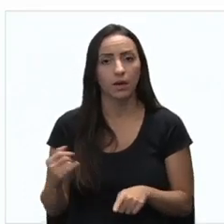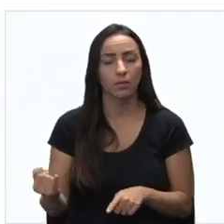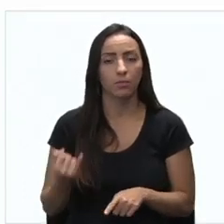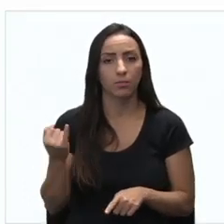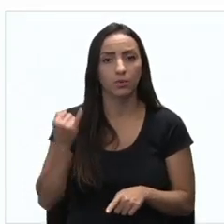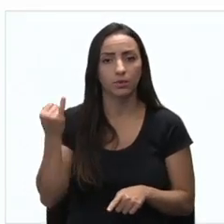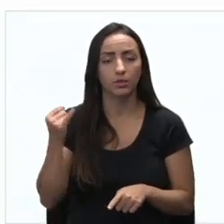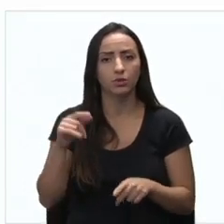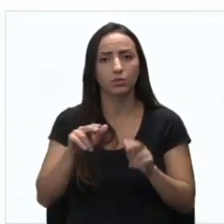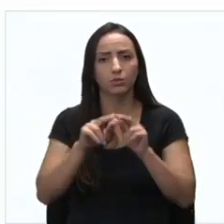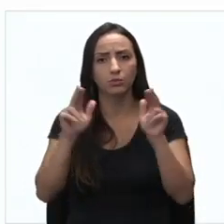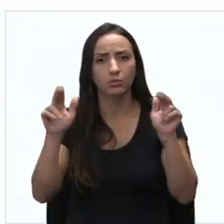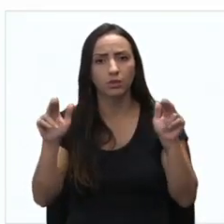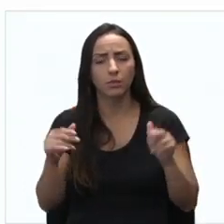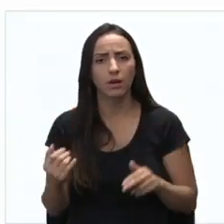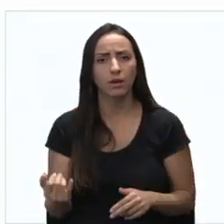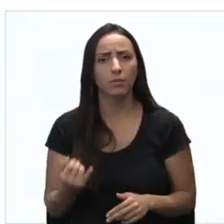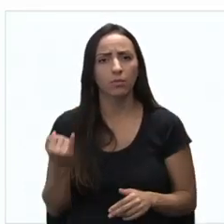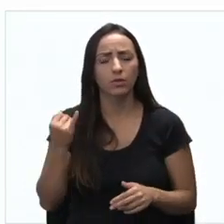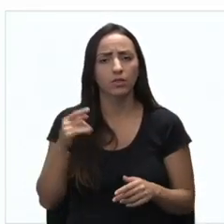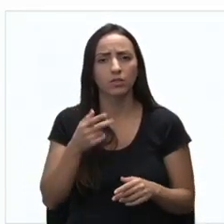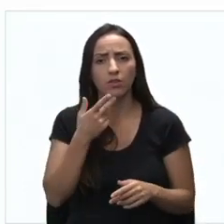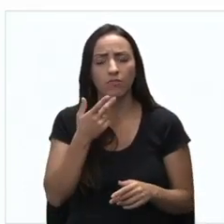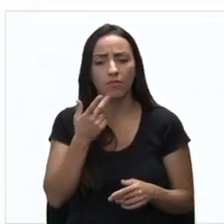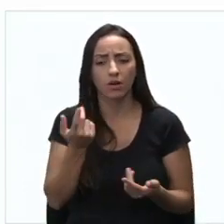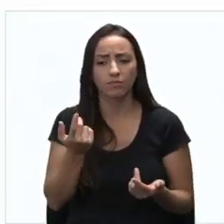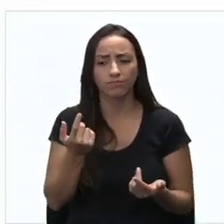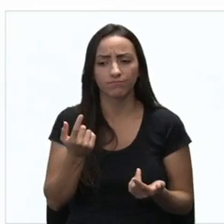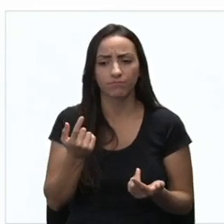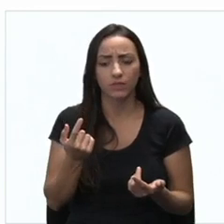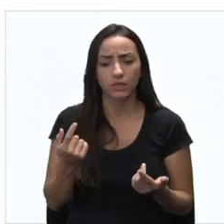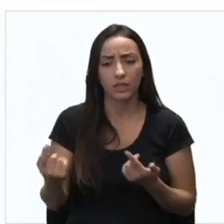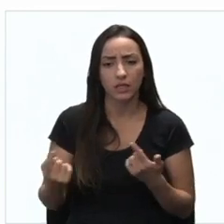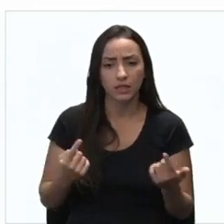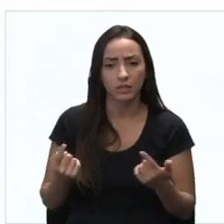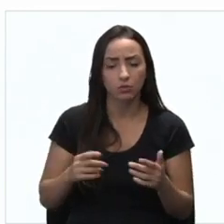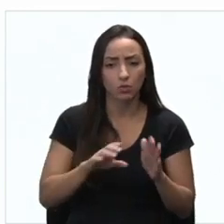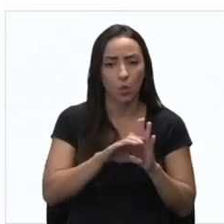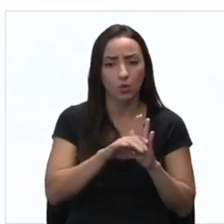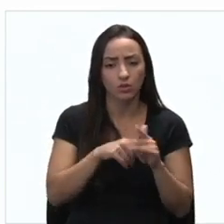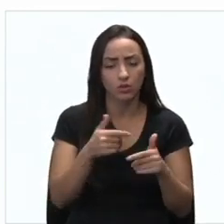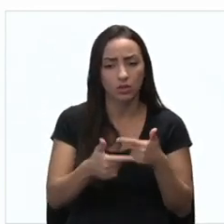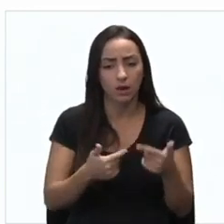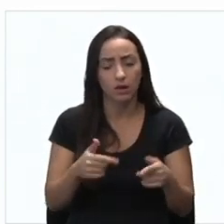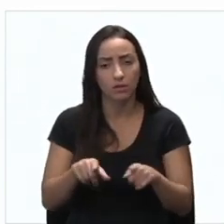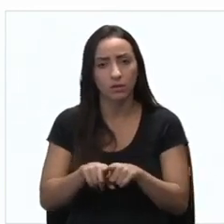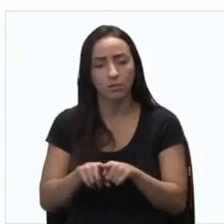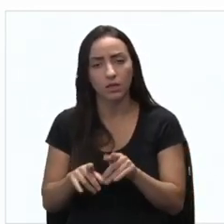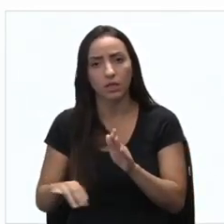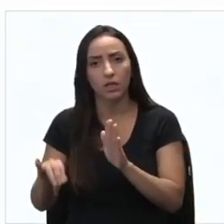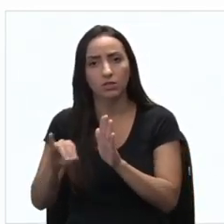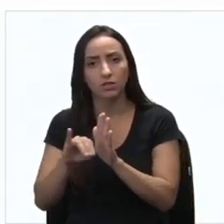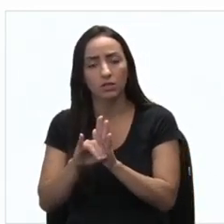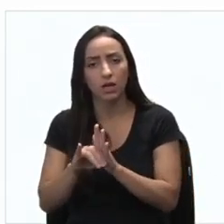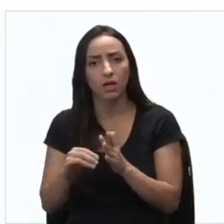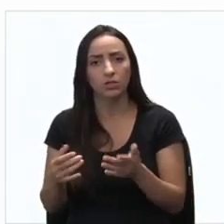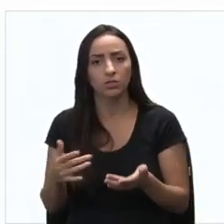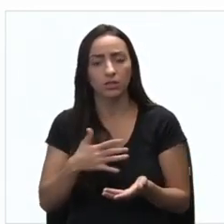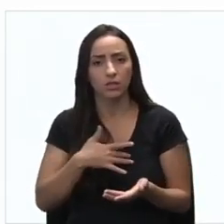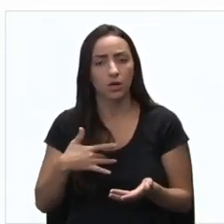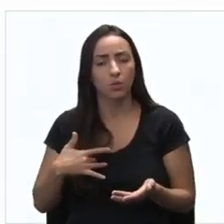abordagem aí que vai tratar da relação entre os conceitos de trabalho e identidade no campo da